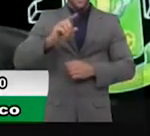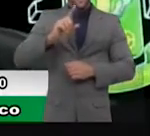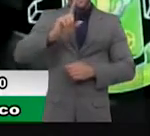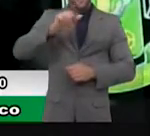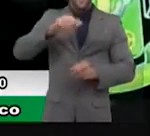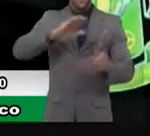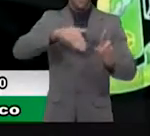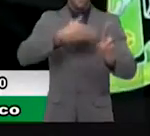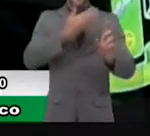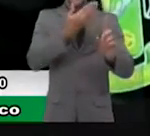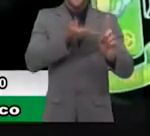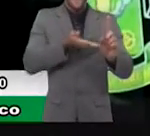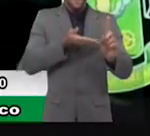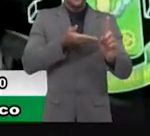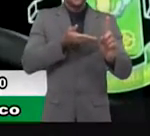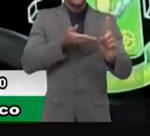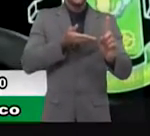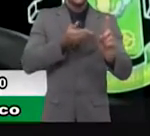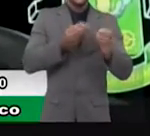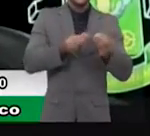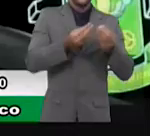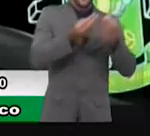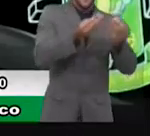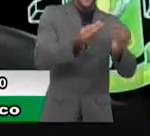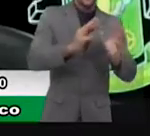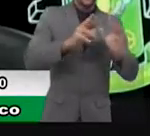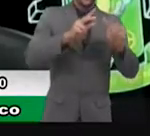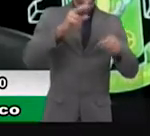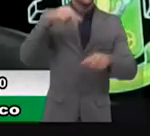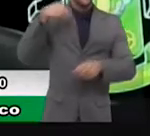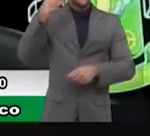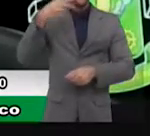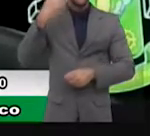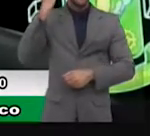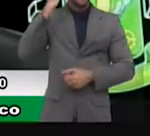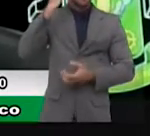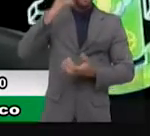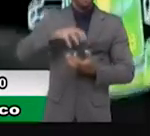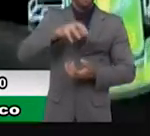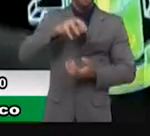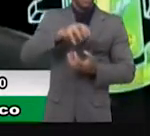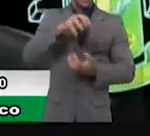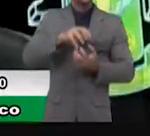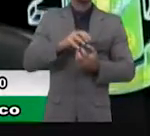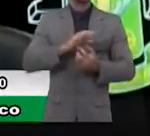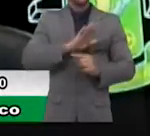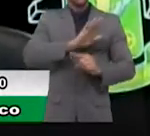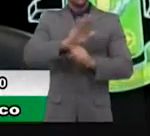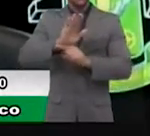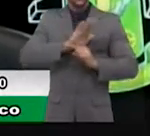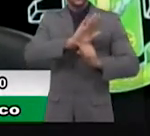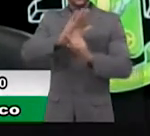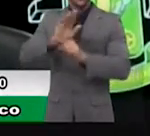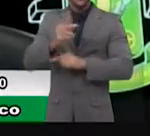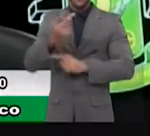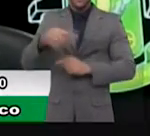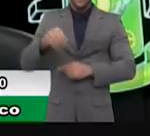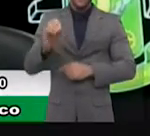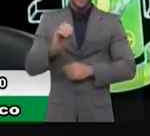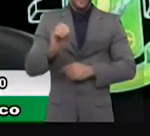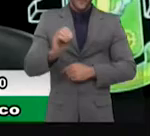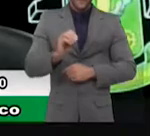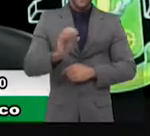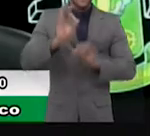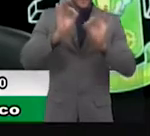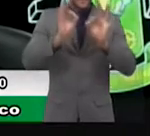fazer ao decan e a todos os vereadores que deixaram a sua parcela de contribuição nessa cidade, porque com